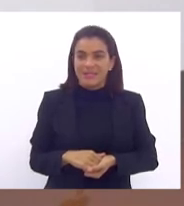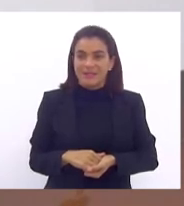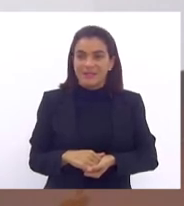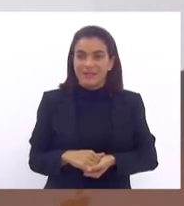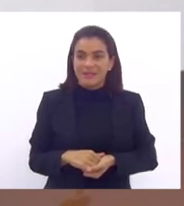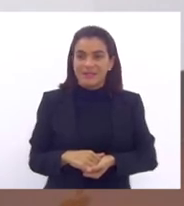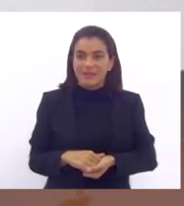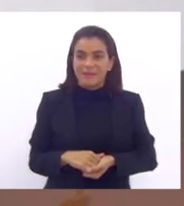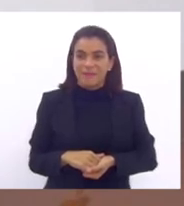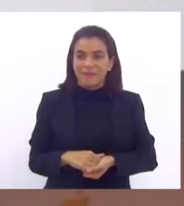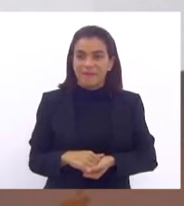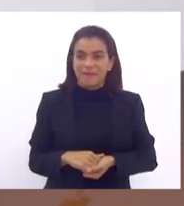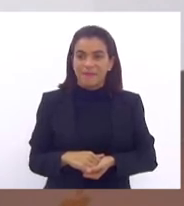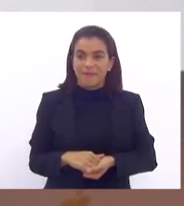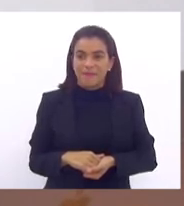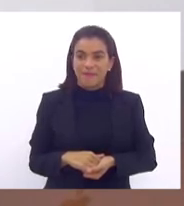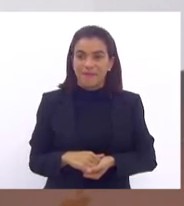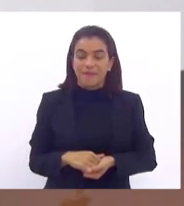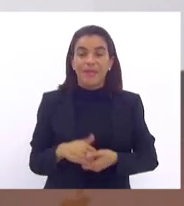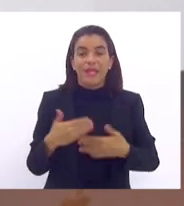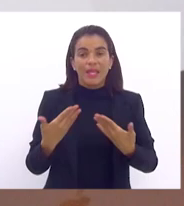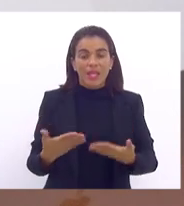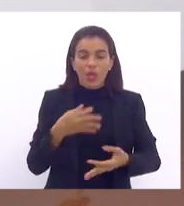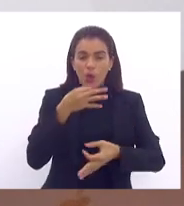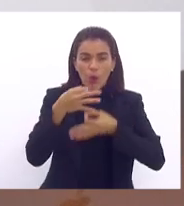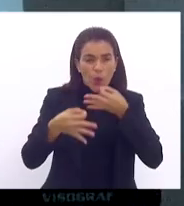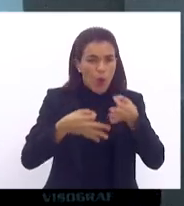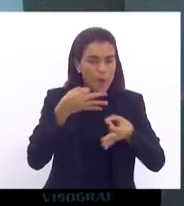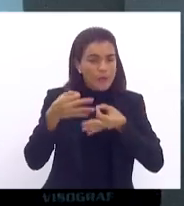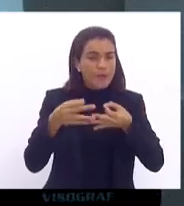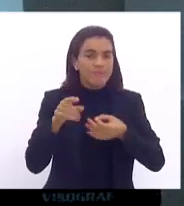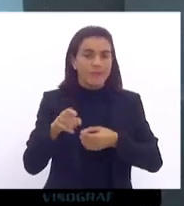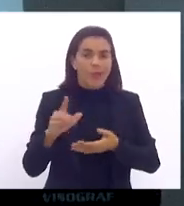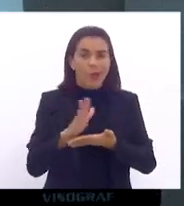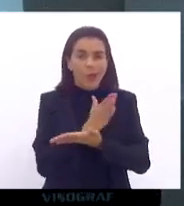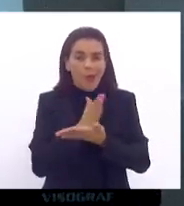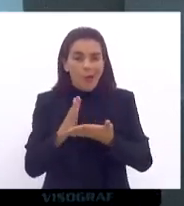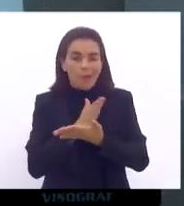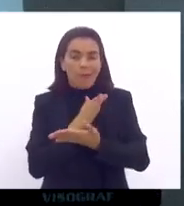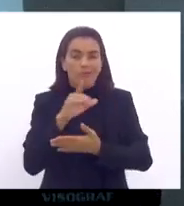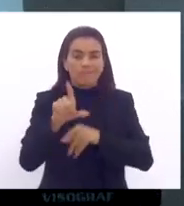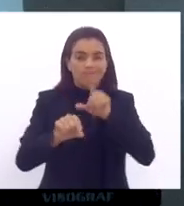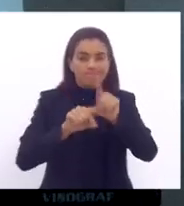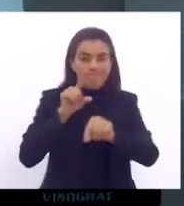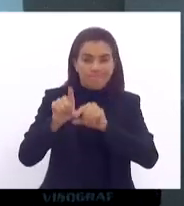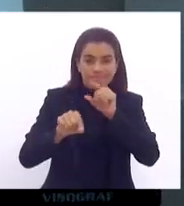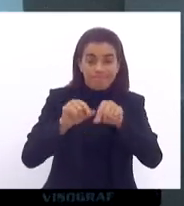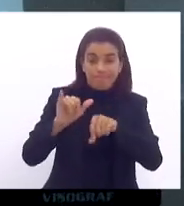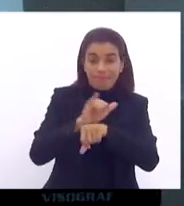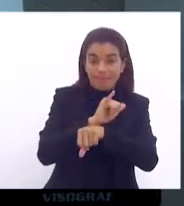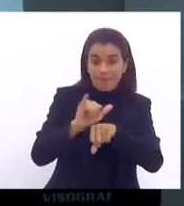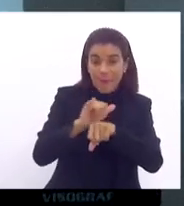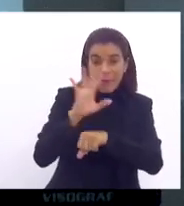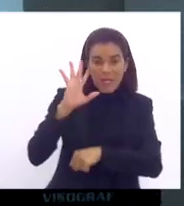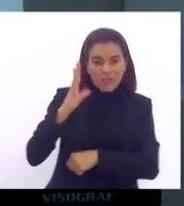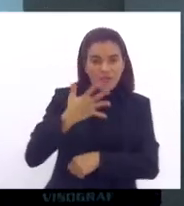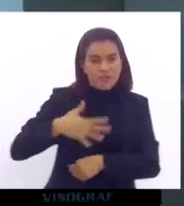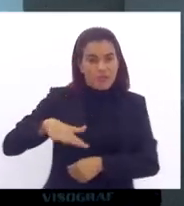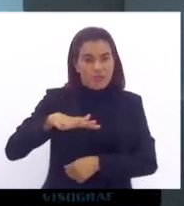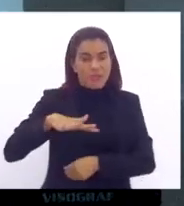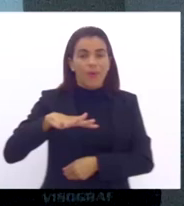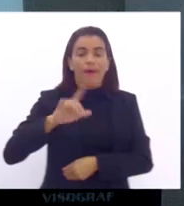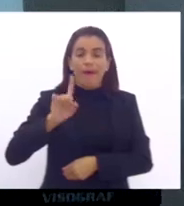fala eh e comentar que uma das alternativas que tem sendo cogitadas para resolver essa questão